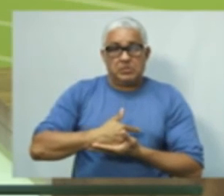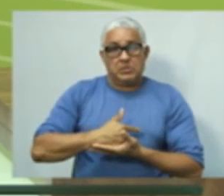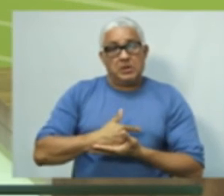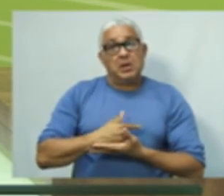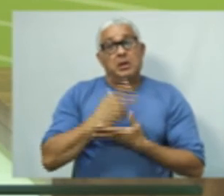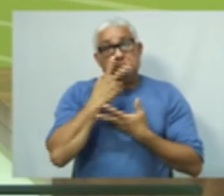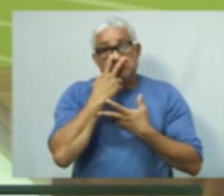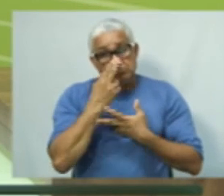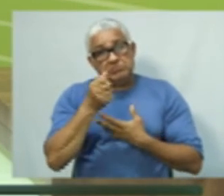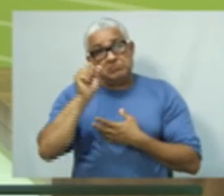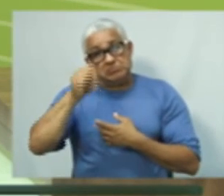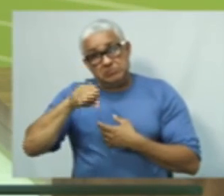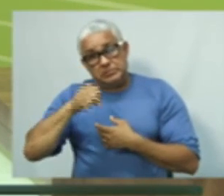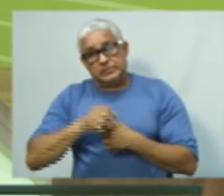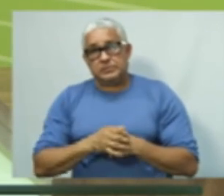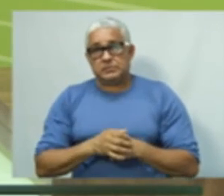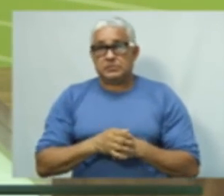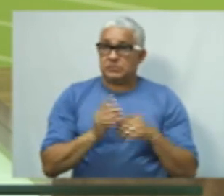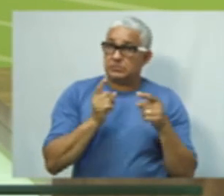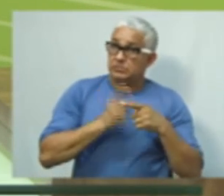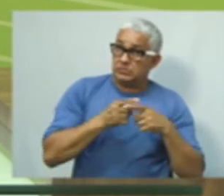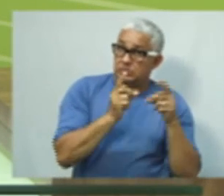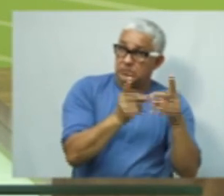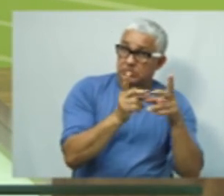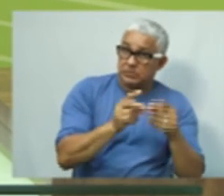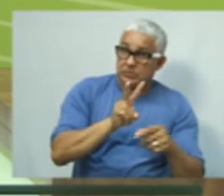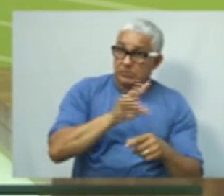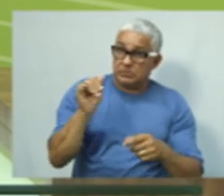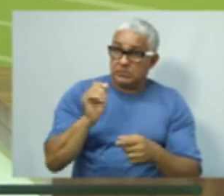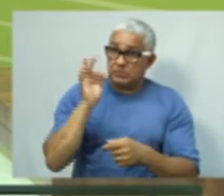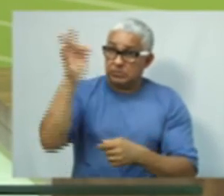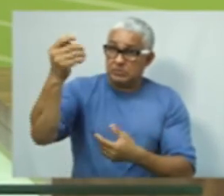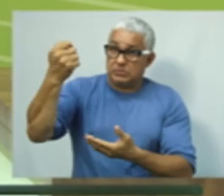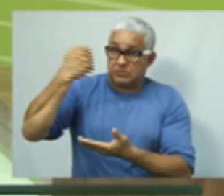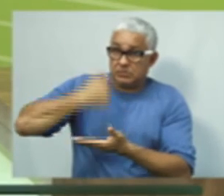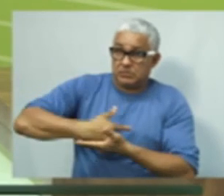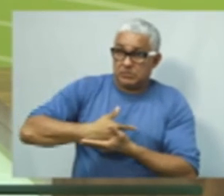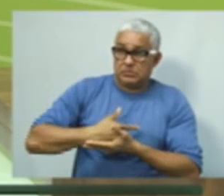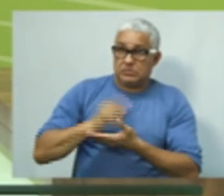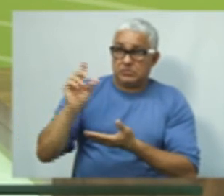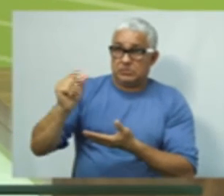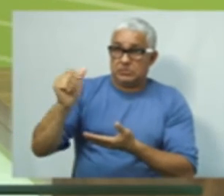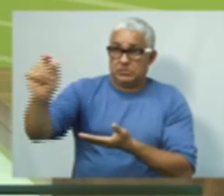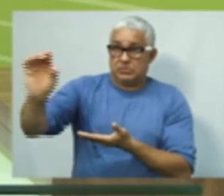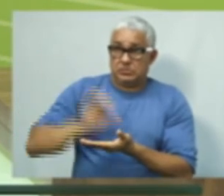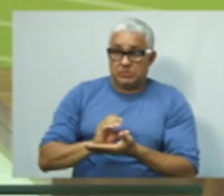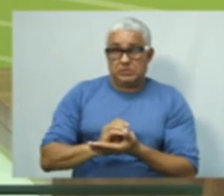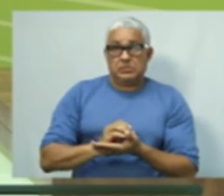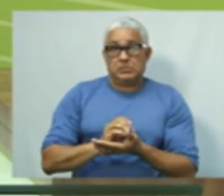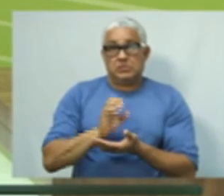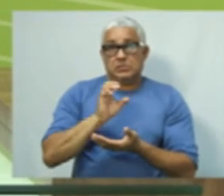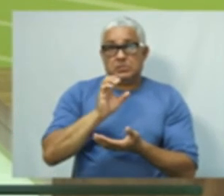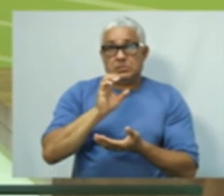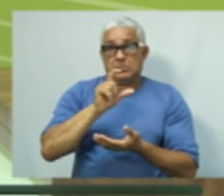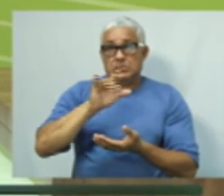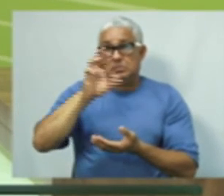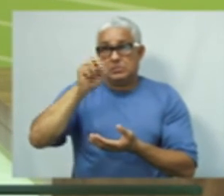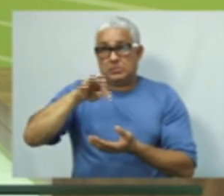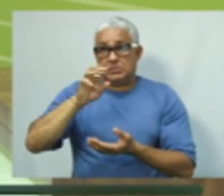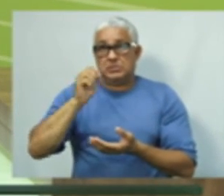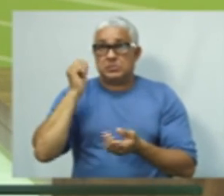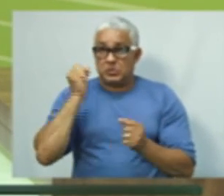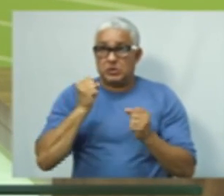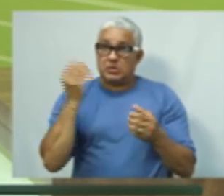Teoricamente seria. Teoricamente você vendeu, você vai receber. Mas o cliente seu pode entrar em recuperação